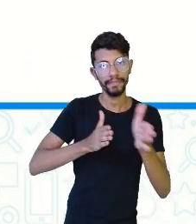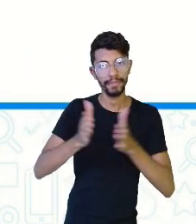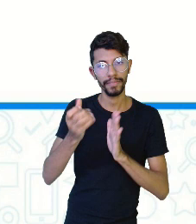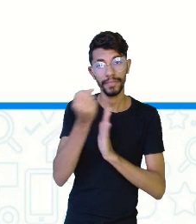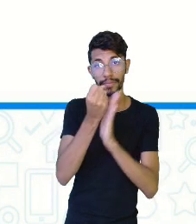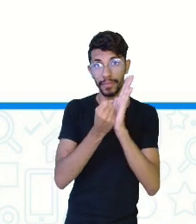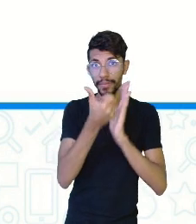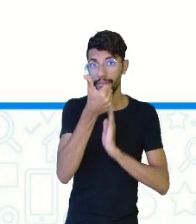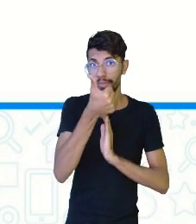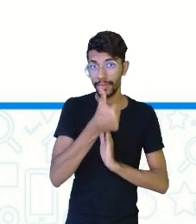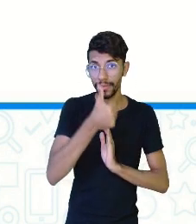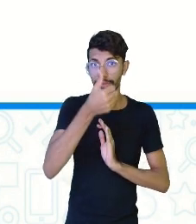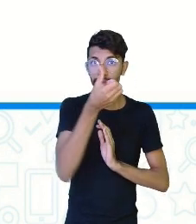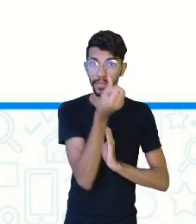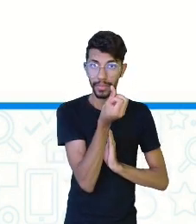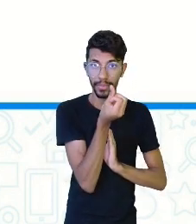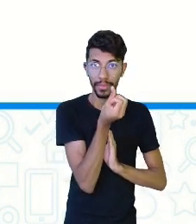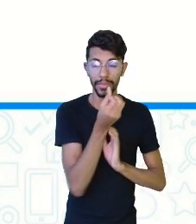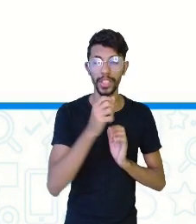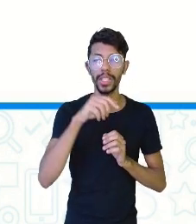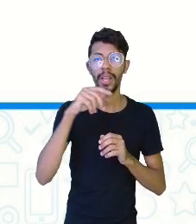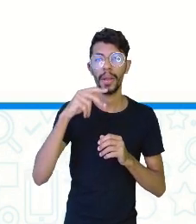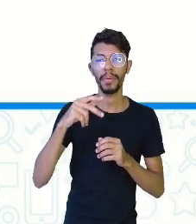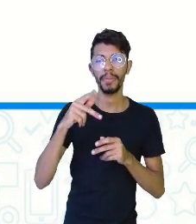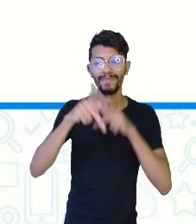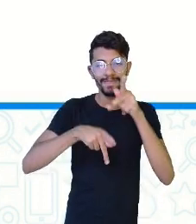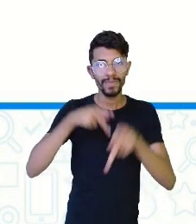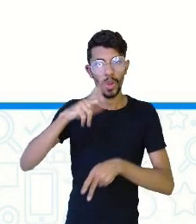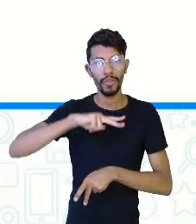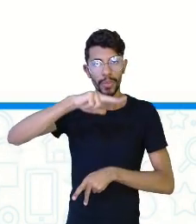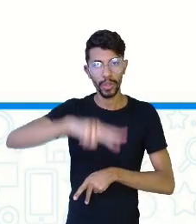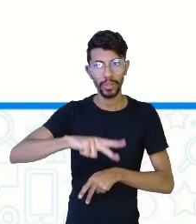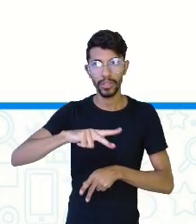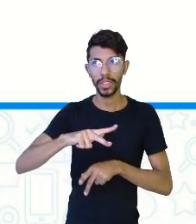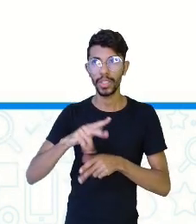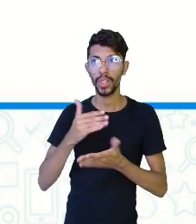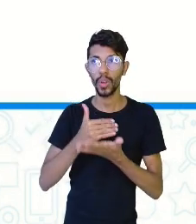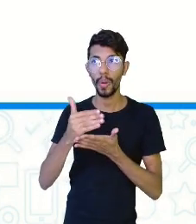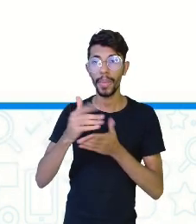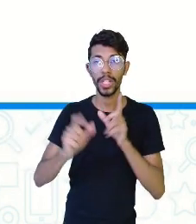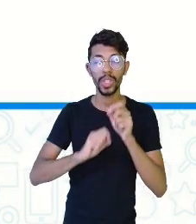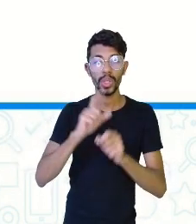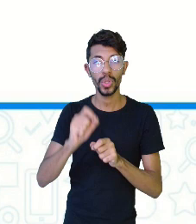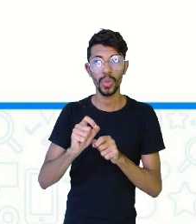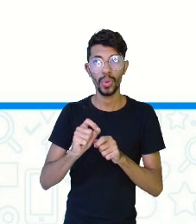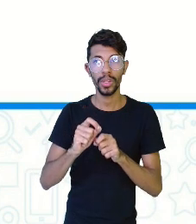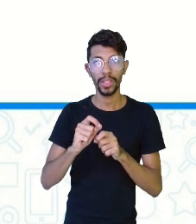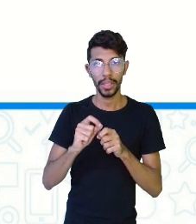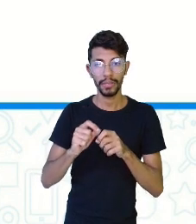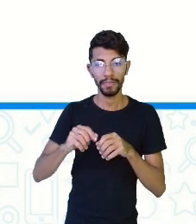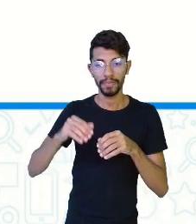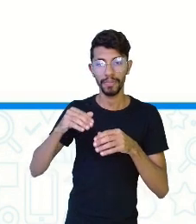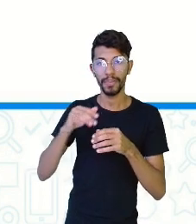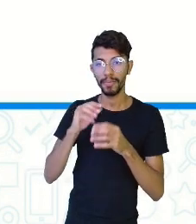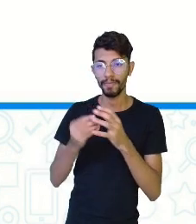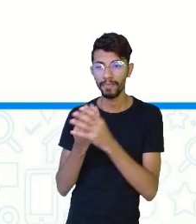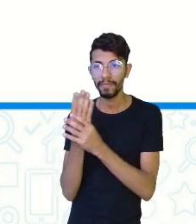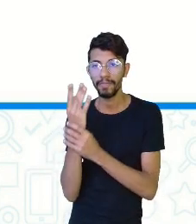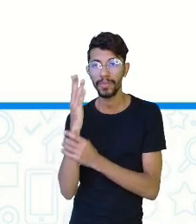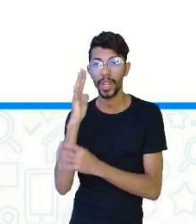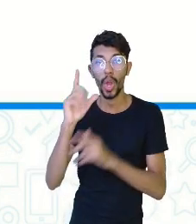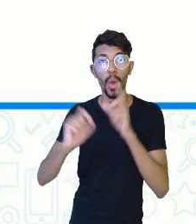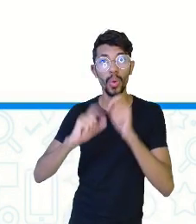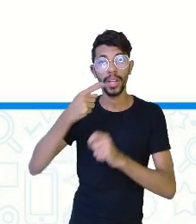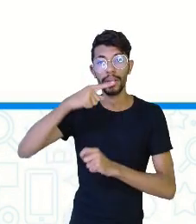no século XVI, os portugueses, eles iniciaram o cultivo da cana-de-açúcar, produto